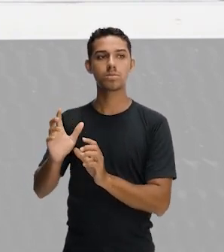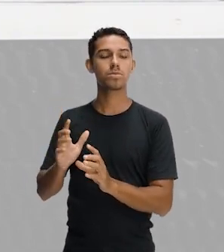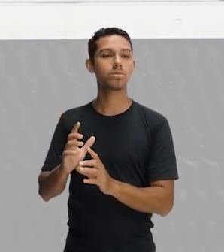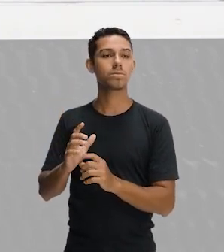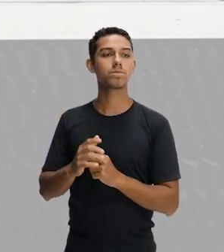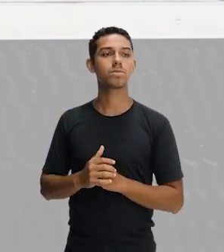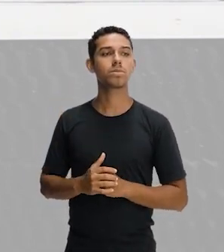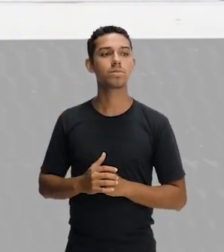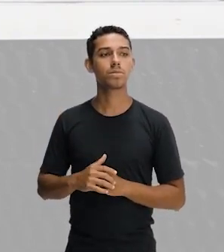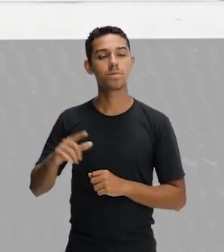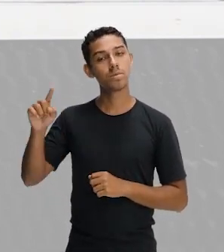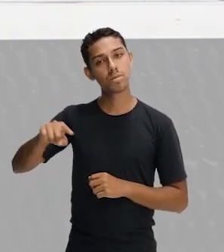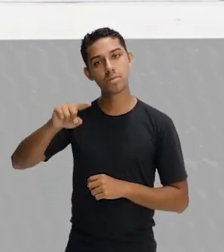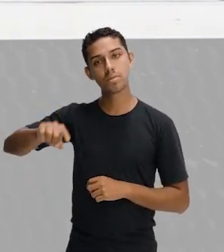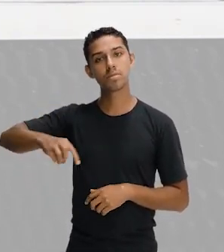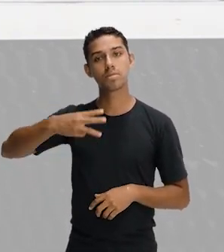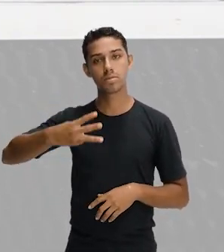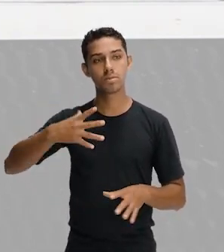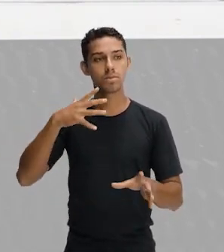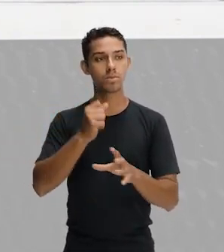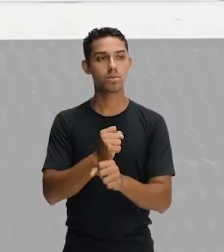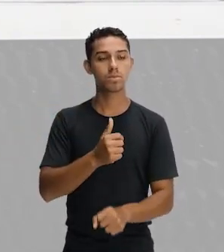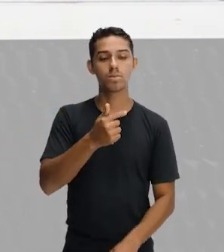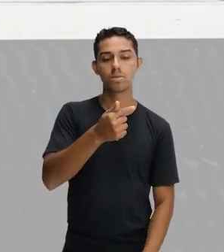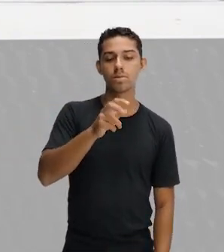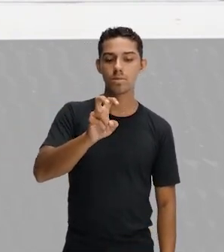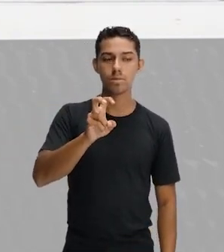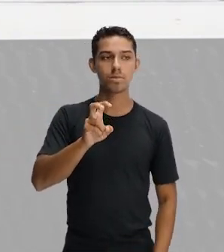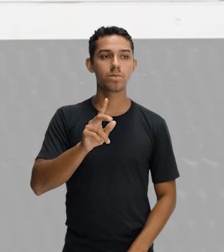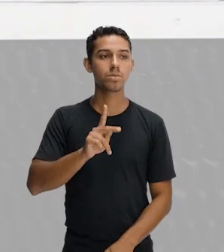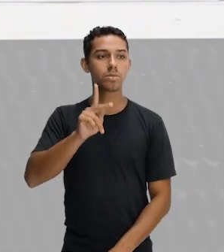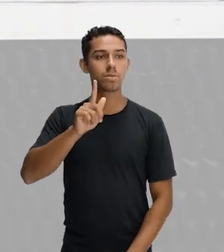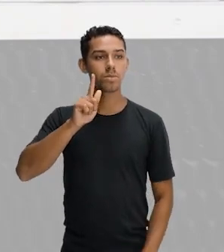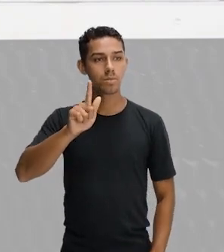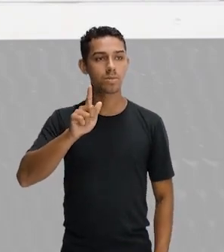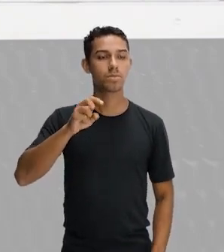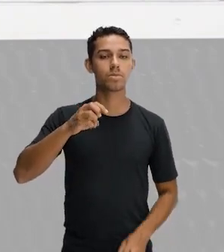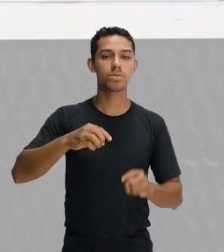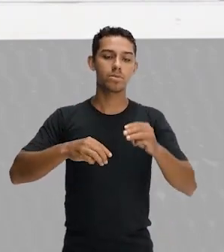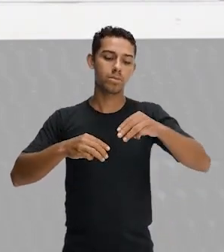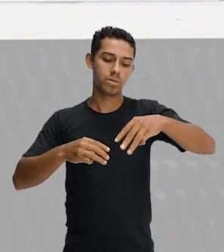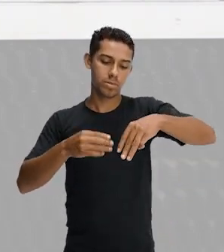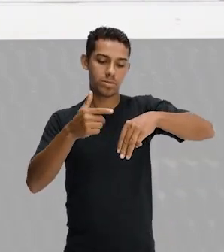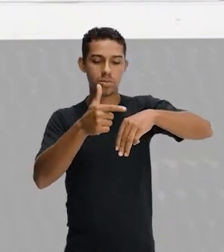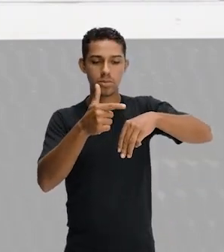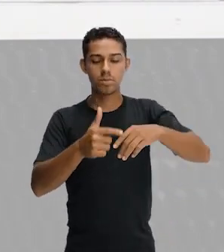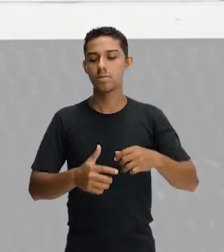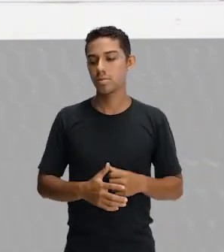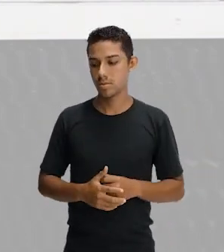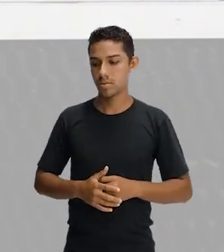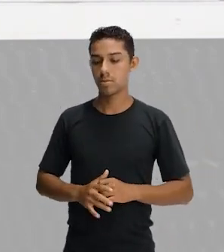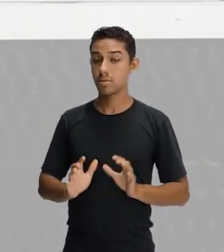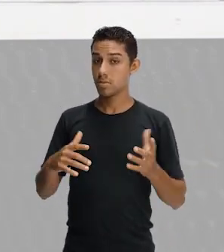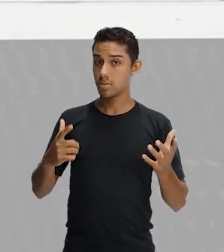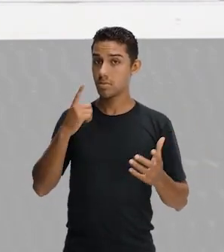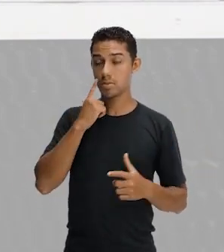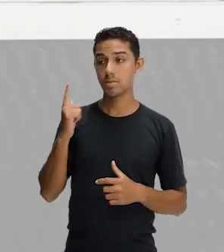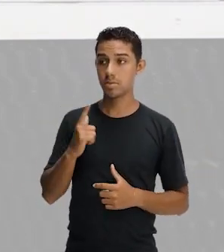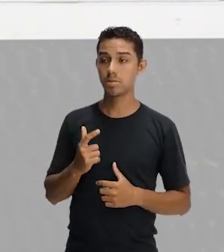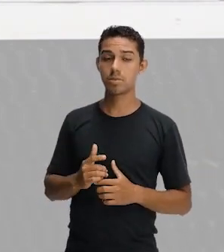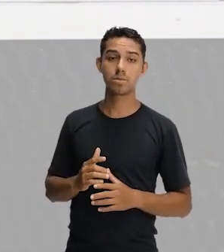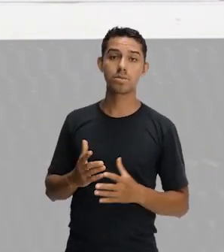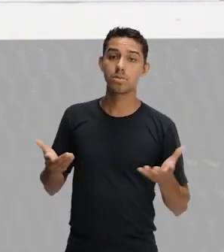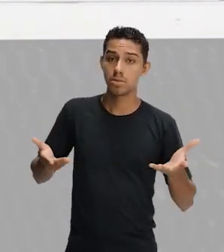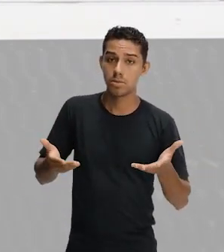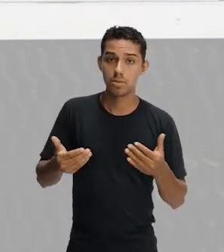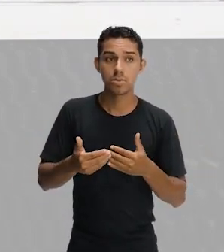quilogramas metro ao quadrado. Ok? Então, esse é o nosso